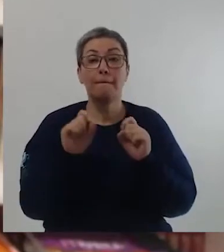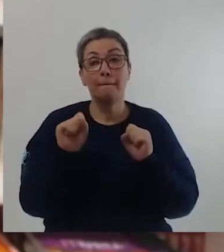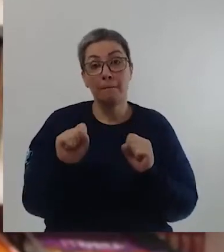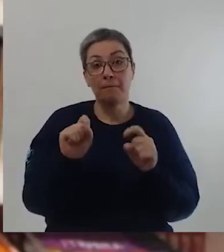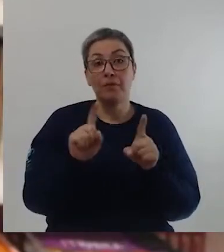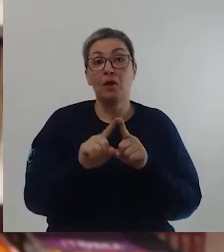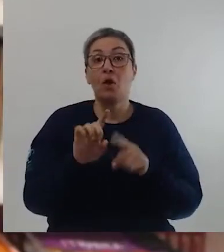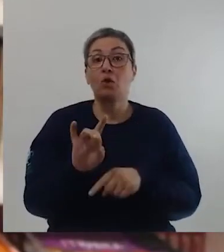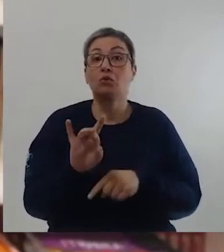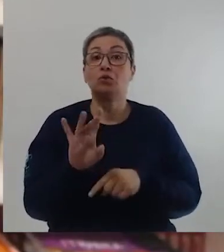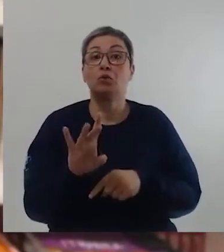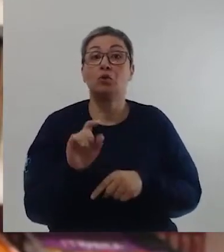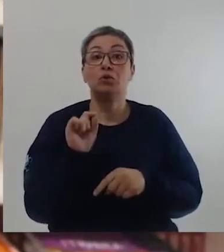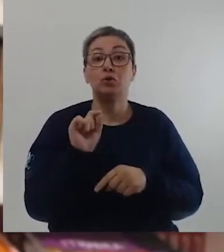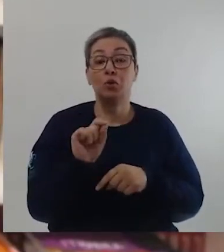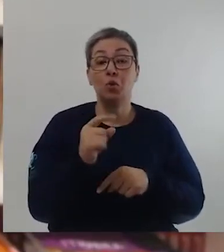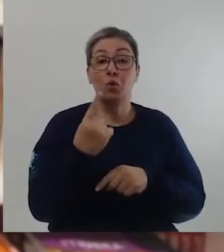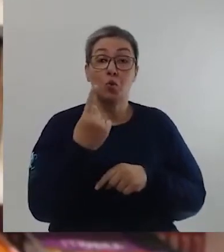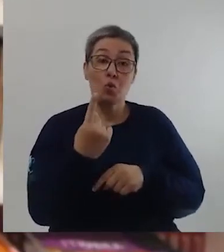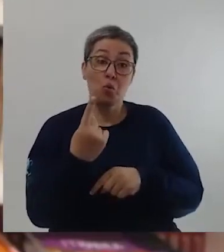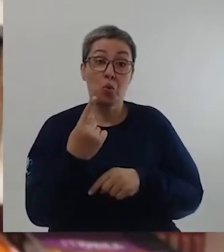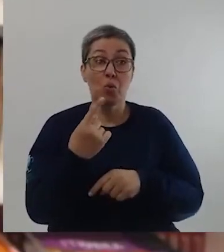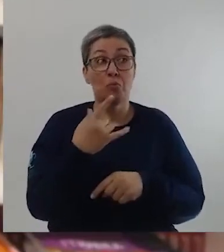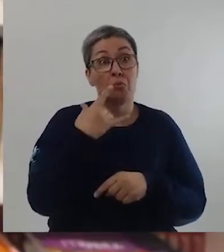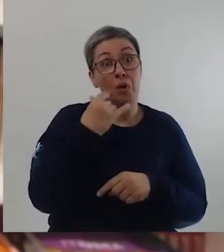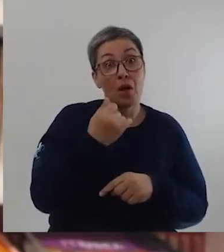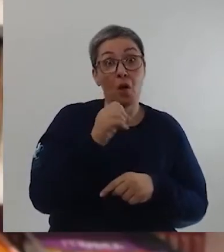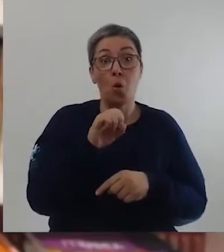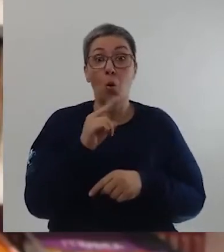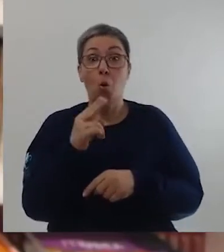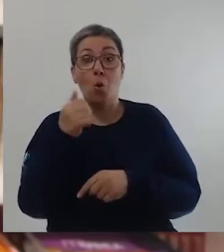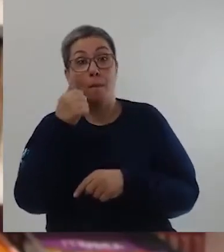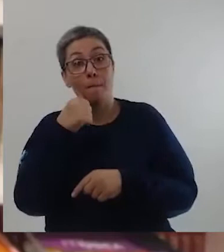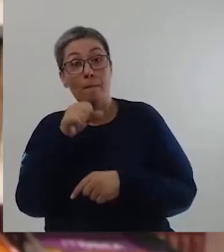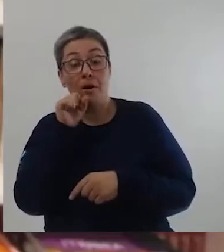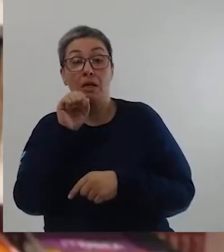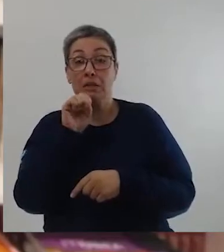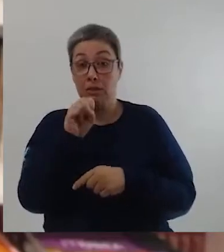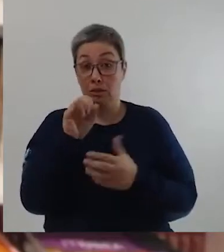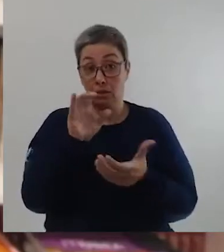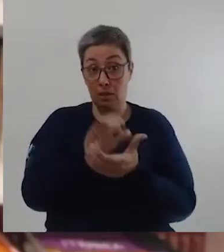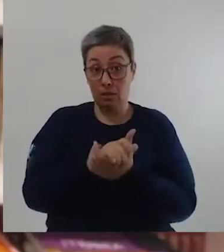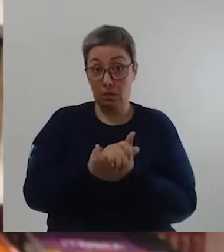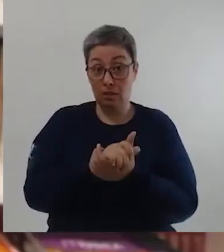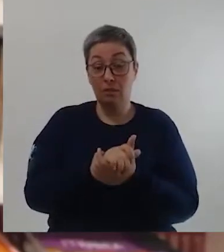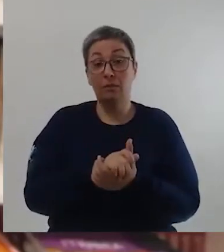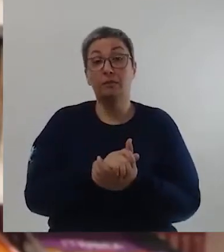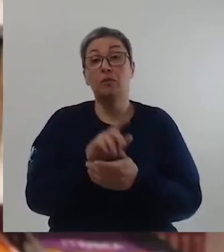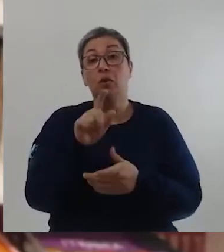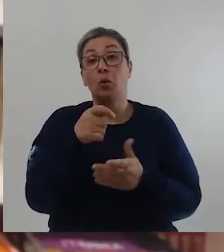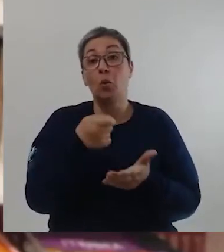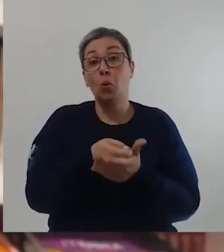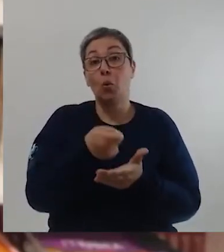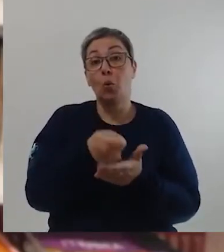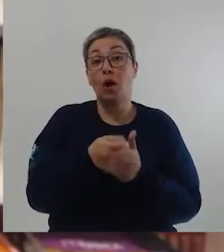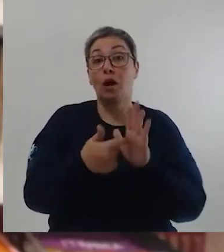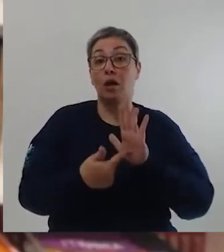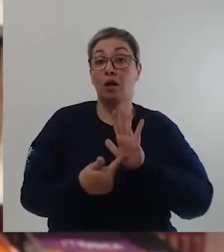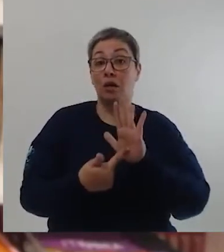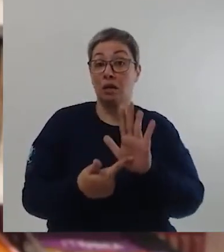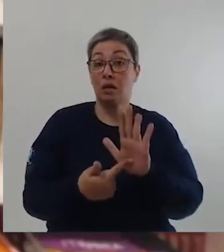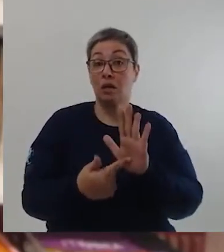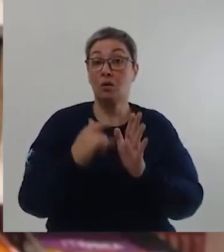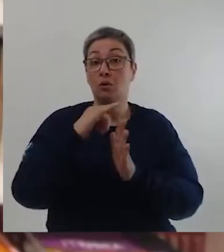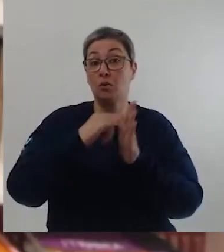pode ser feito apenas por os pais se forem casados Ok devendo